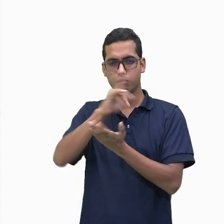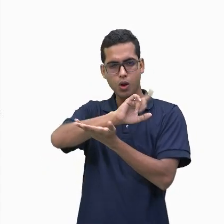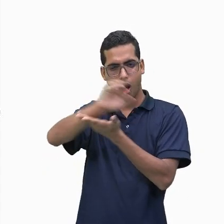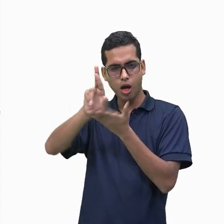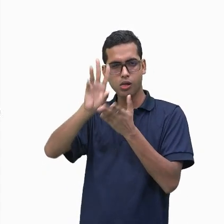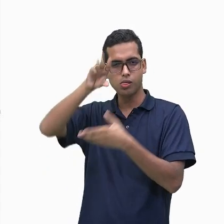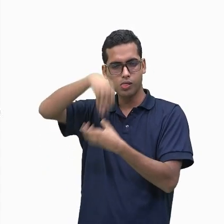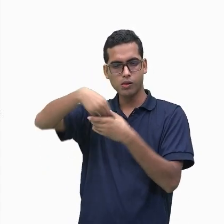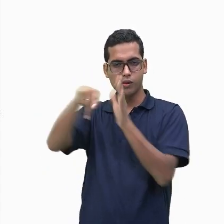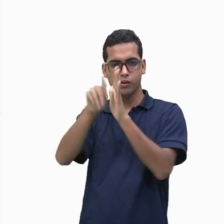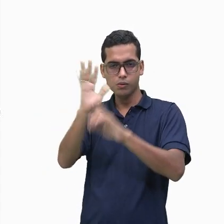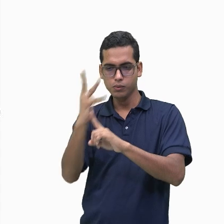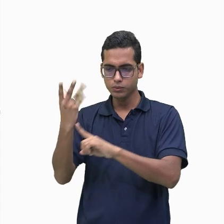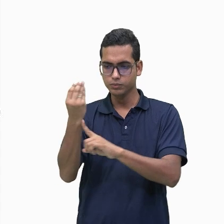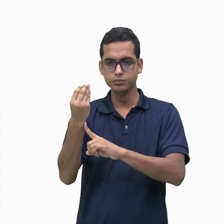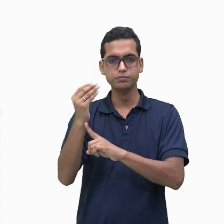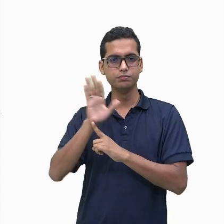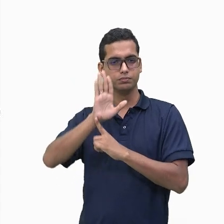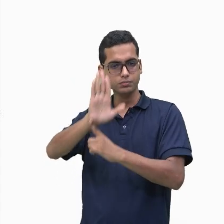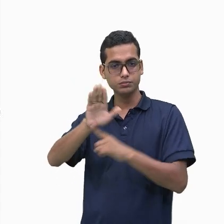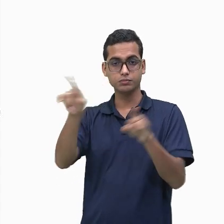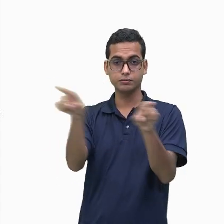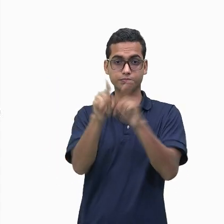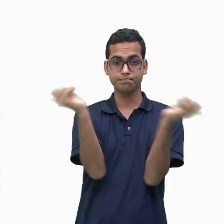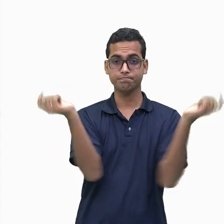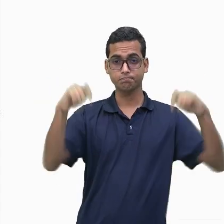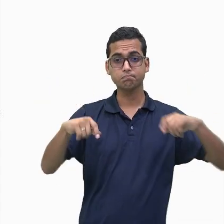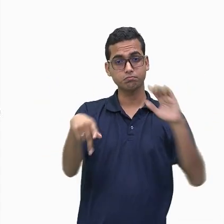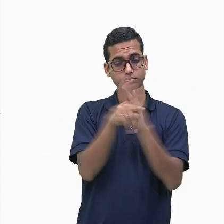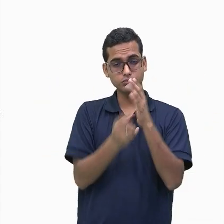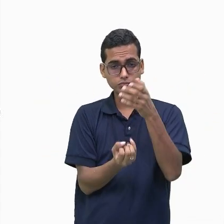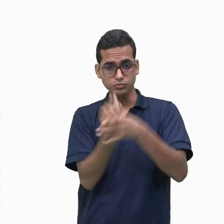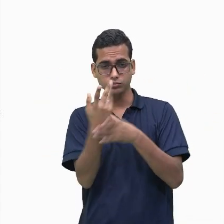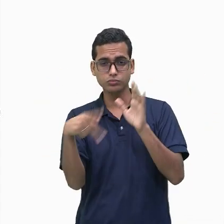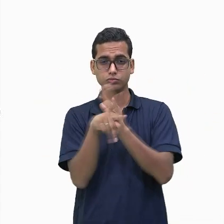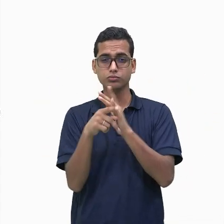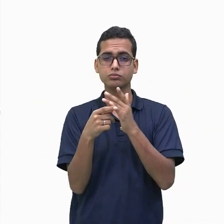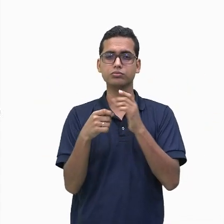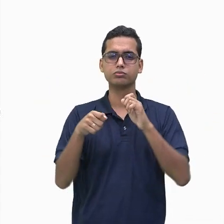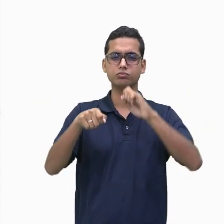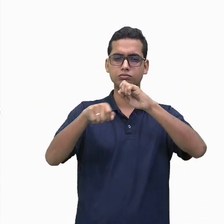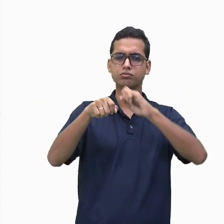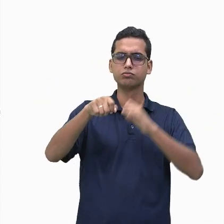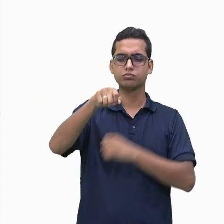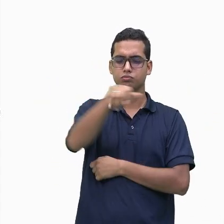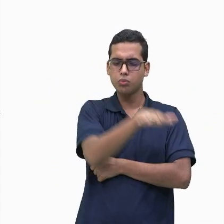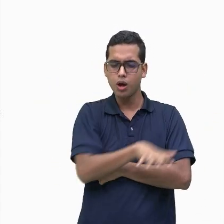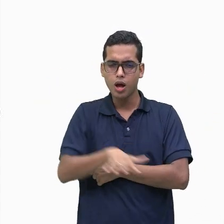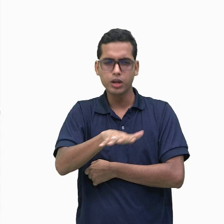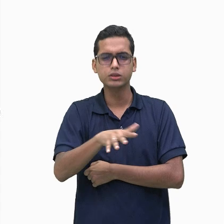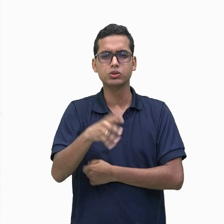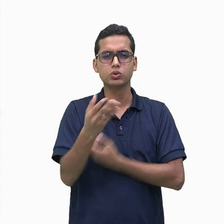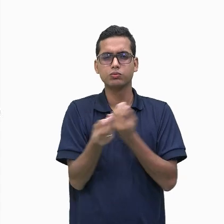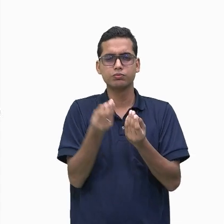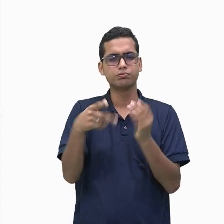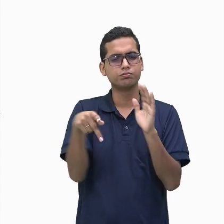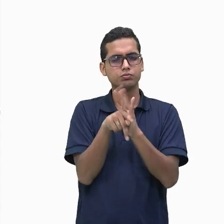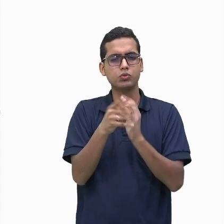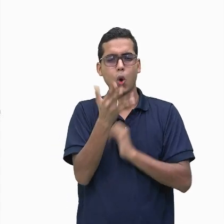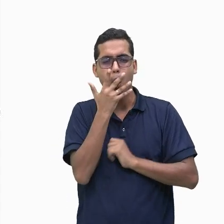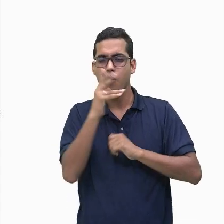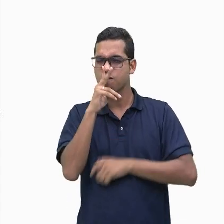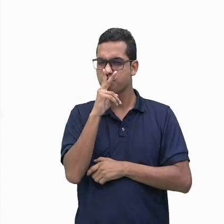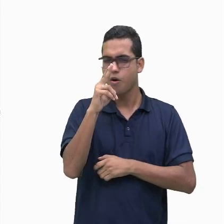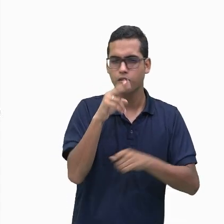harmonia cromática, possibilidade de criar atmosferas vibrantes e dinâmicas, aplicação em